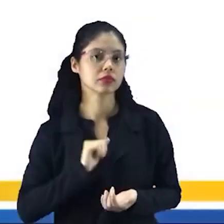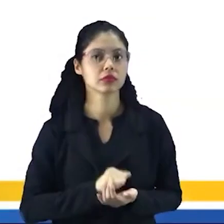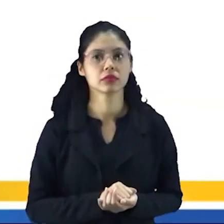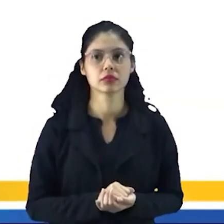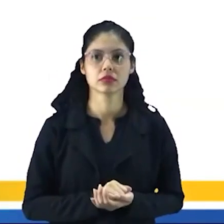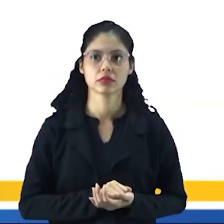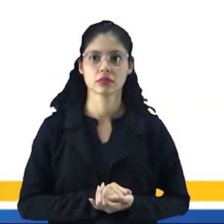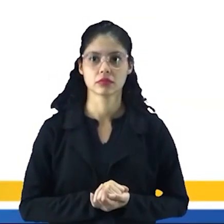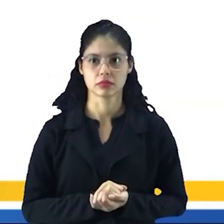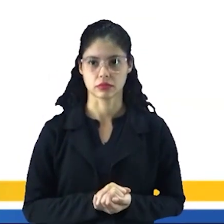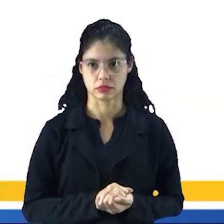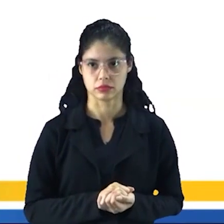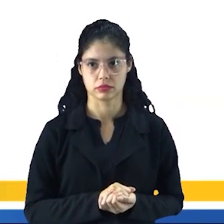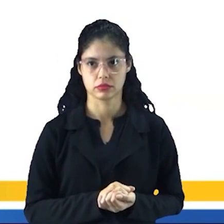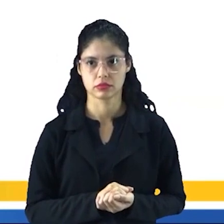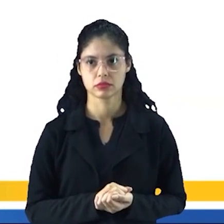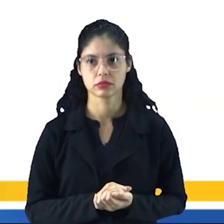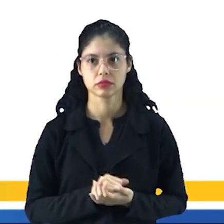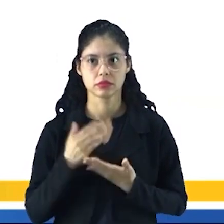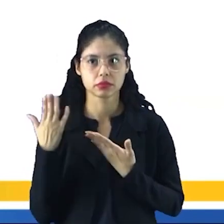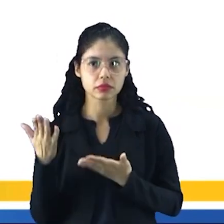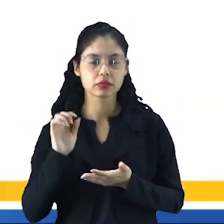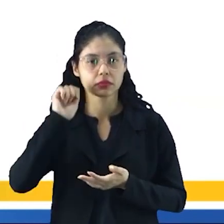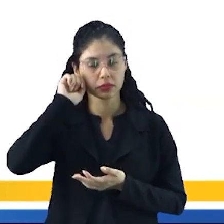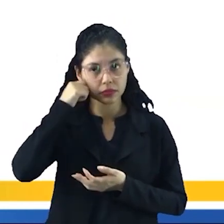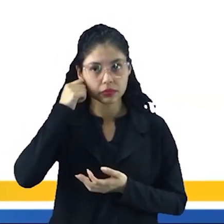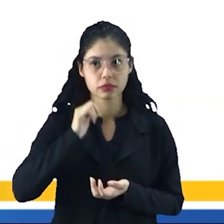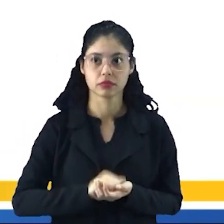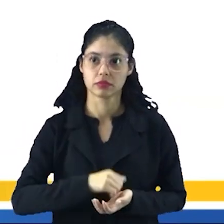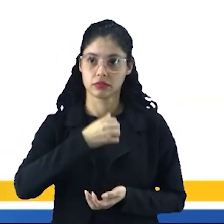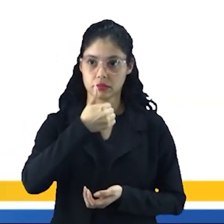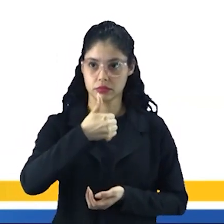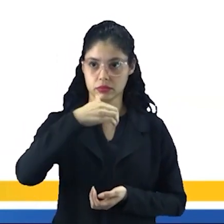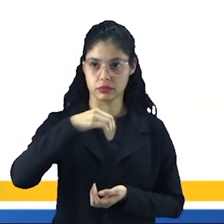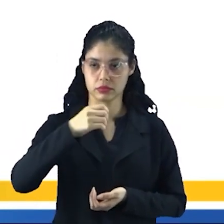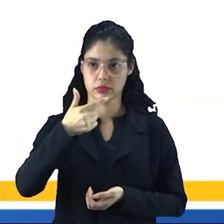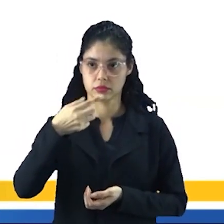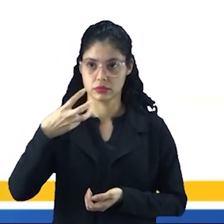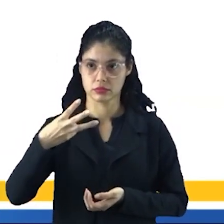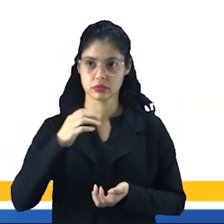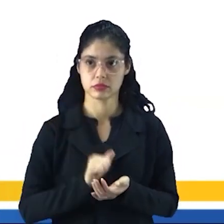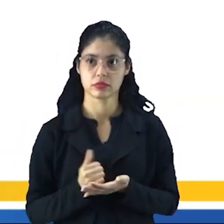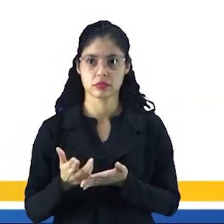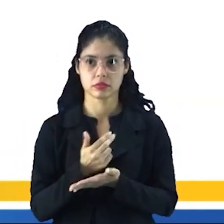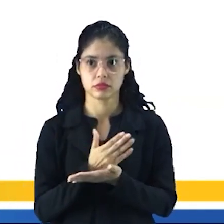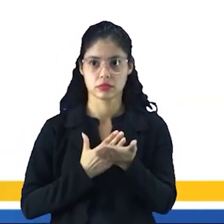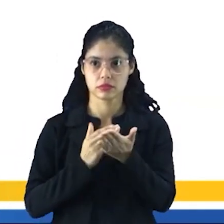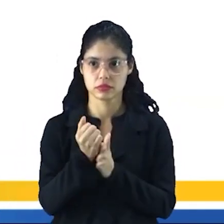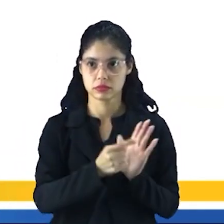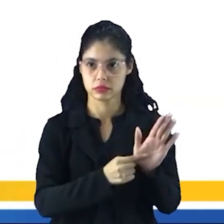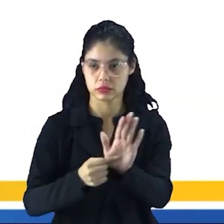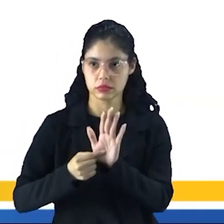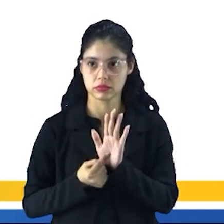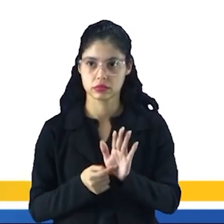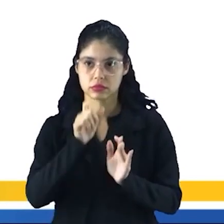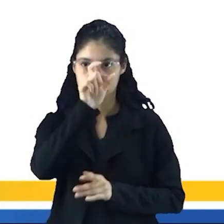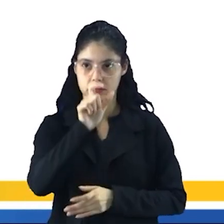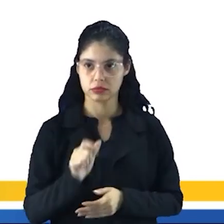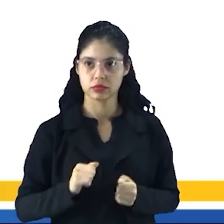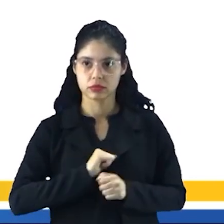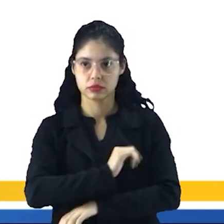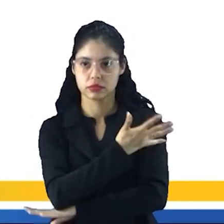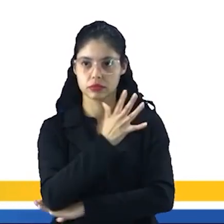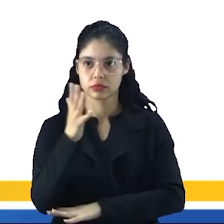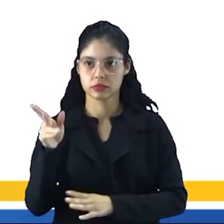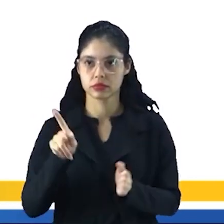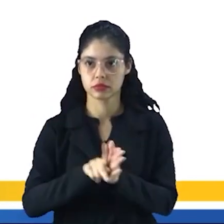de Tarsila do Amaral importante, é essa Negra, tá? A Negra é de 1923. A artista buscou mostrar em sua